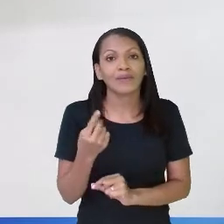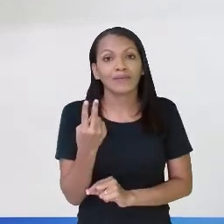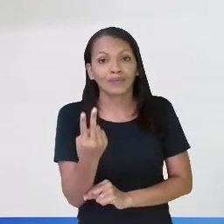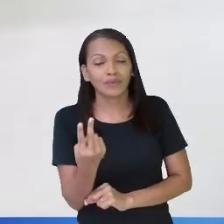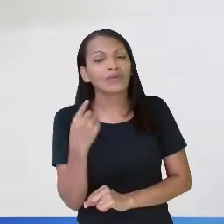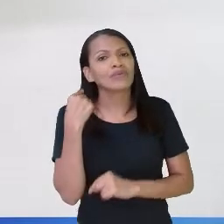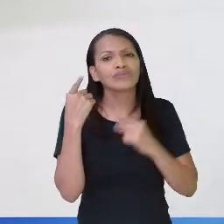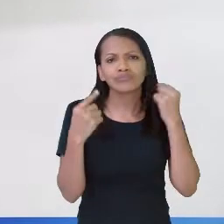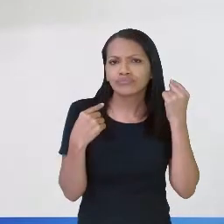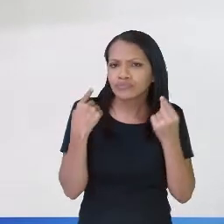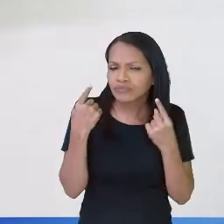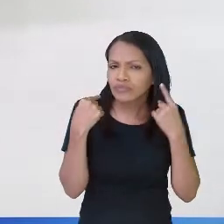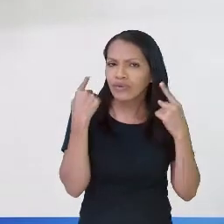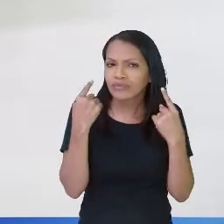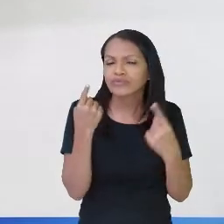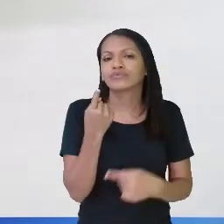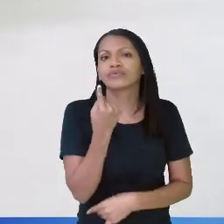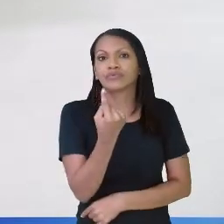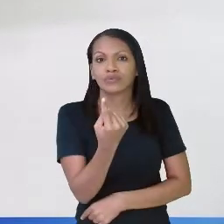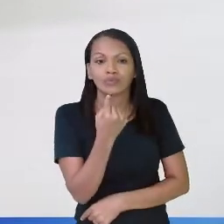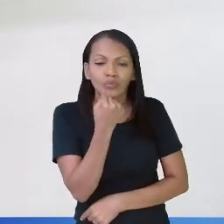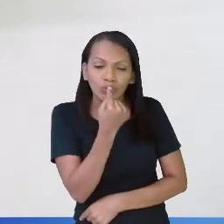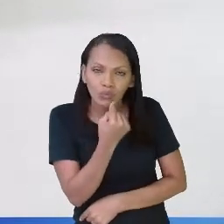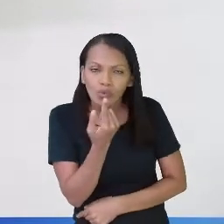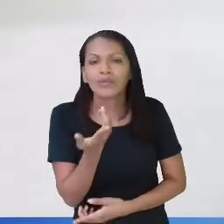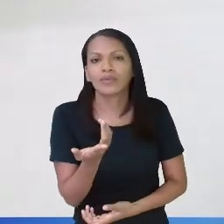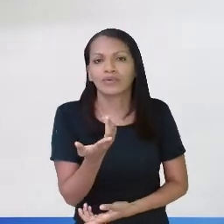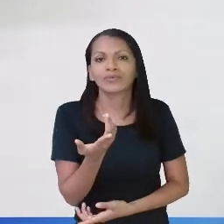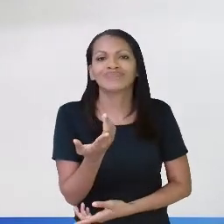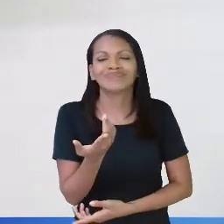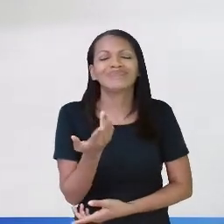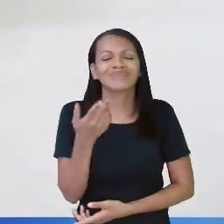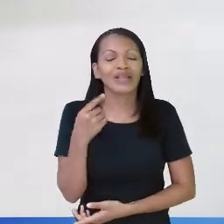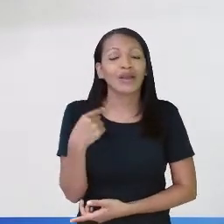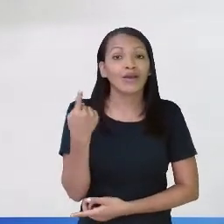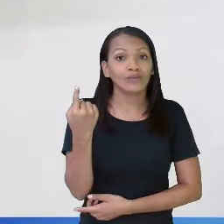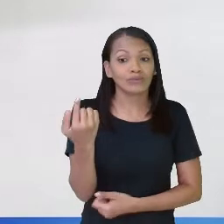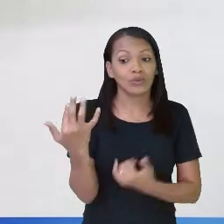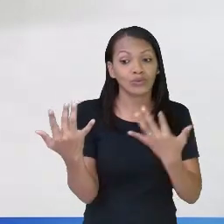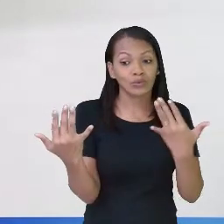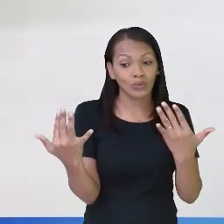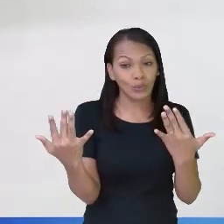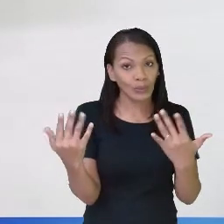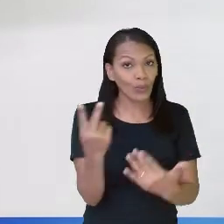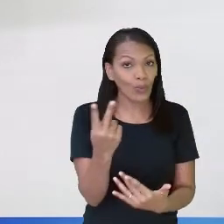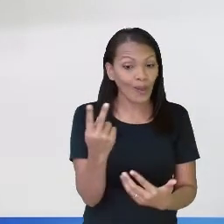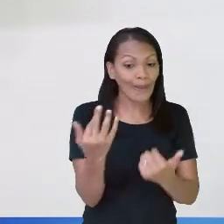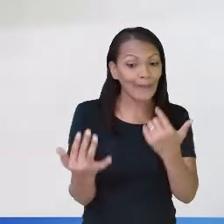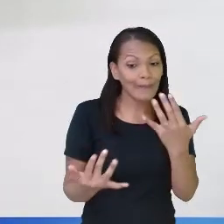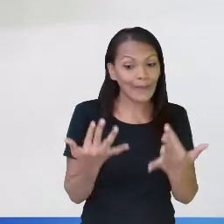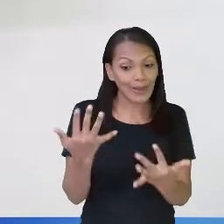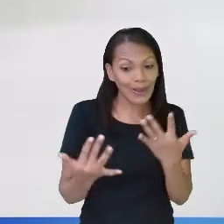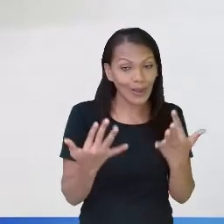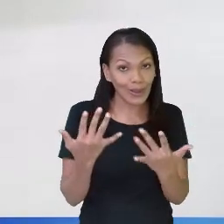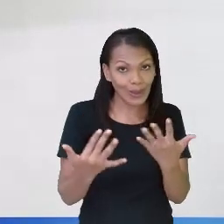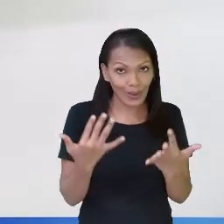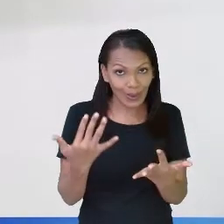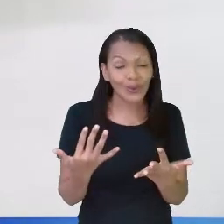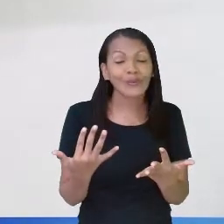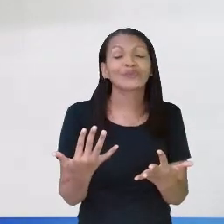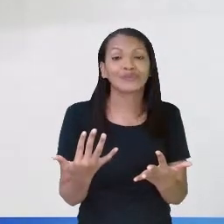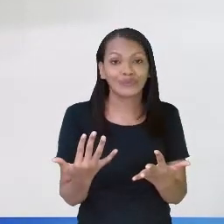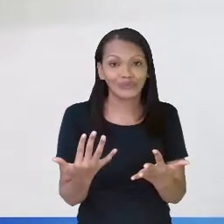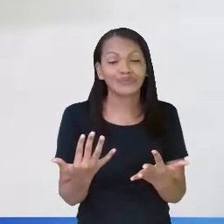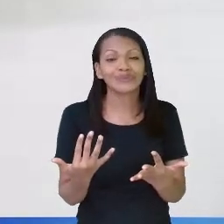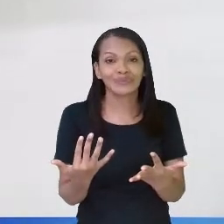mais. Observe que lá ele foi muito feliz na colocação. Logo na primeira estrofe, professor, o que é estrofe? Calma.